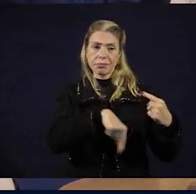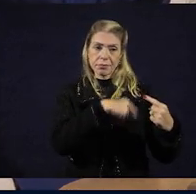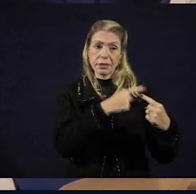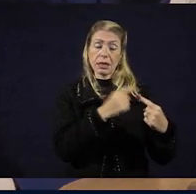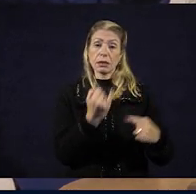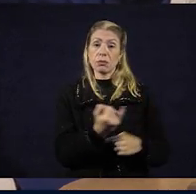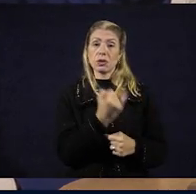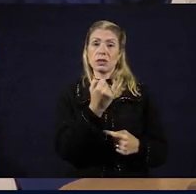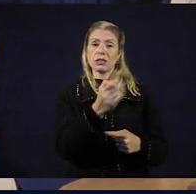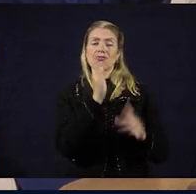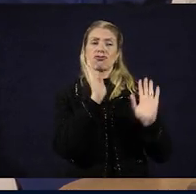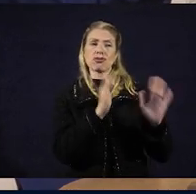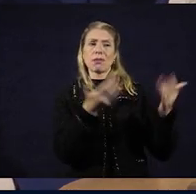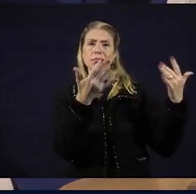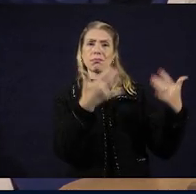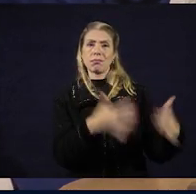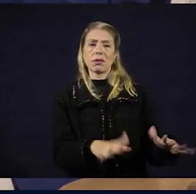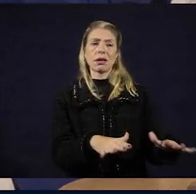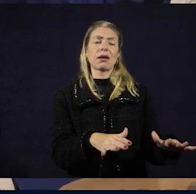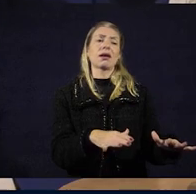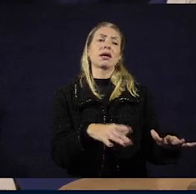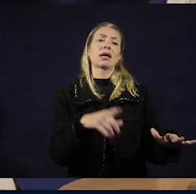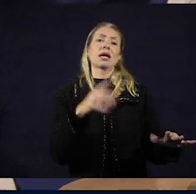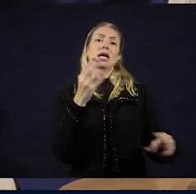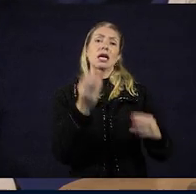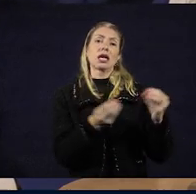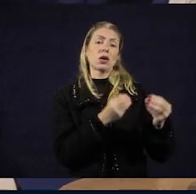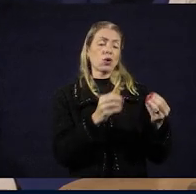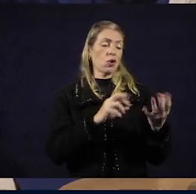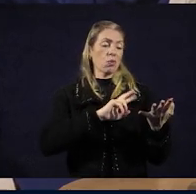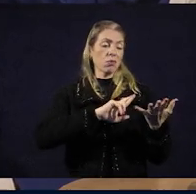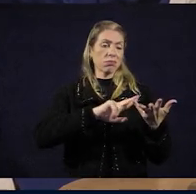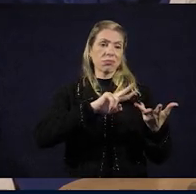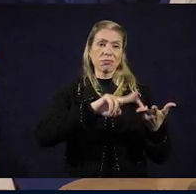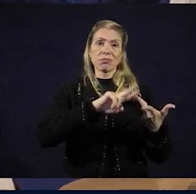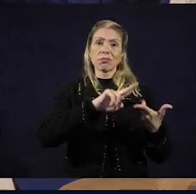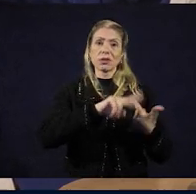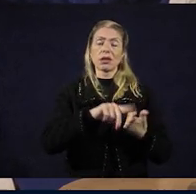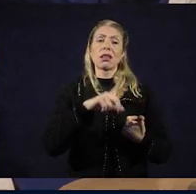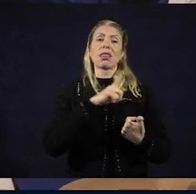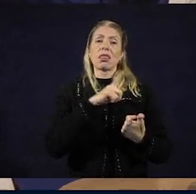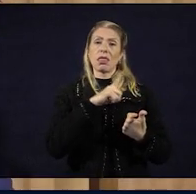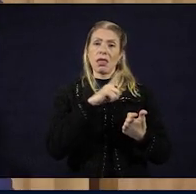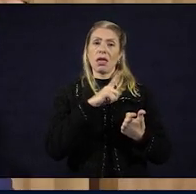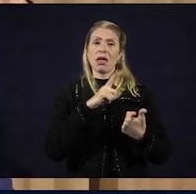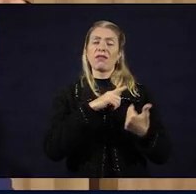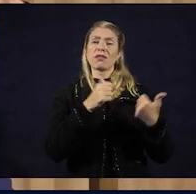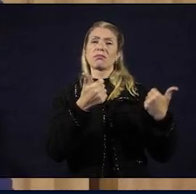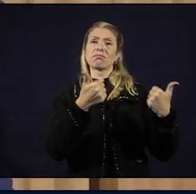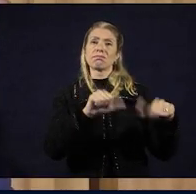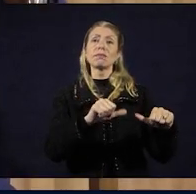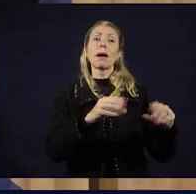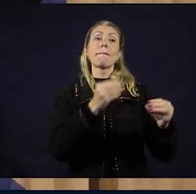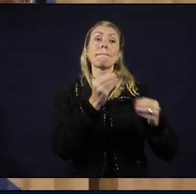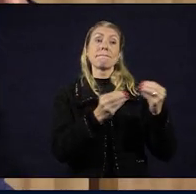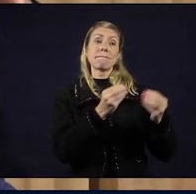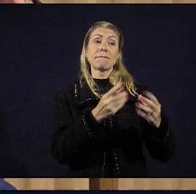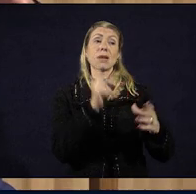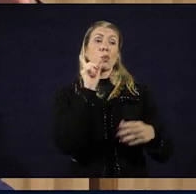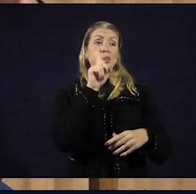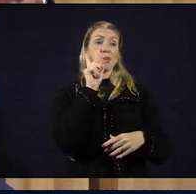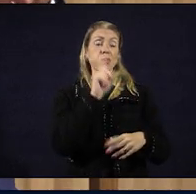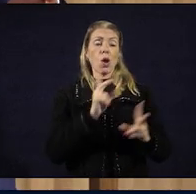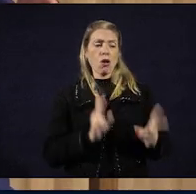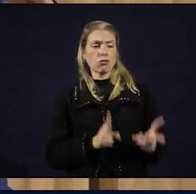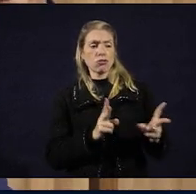desvalorização do iene do Pou e do Euro ela é significativa os Estados Unidos continua